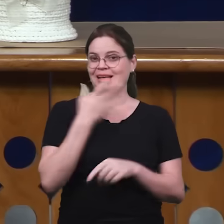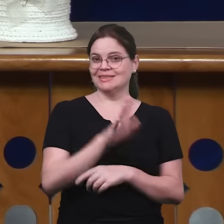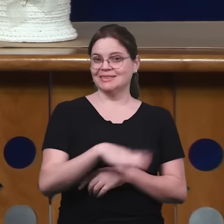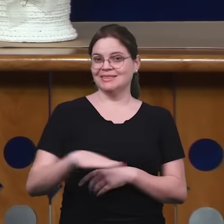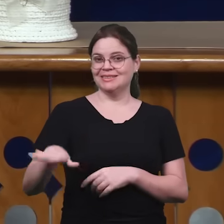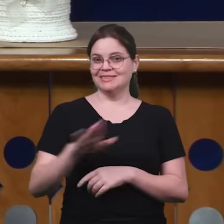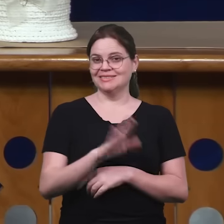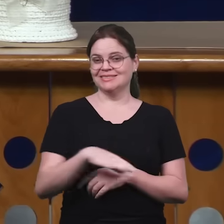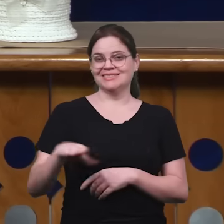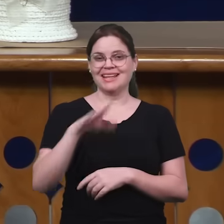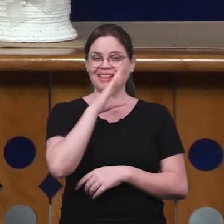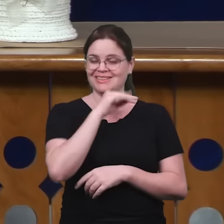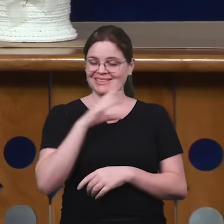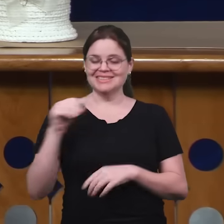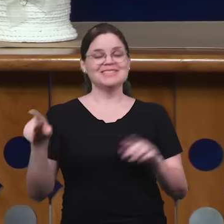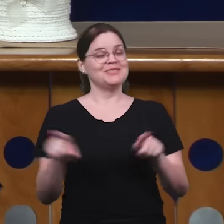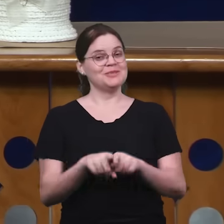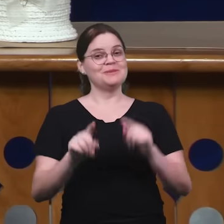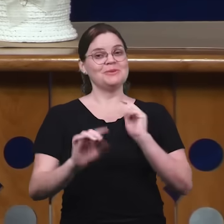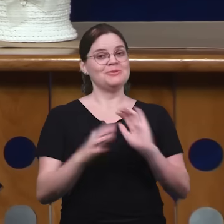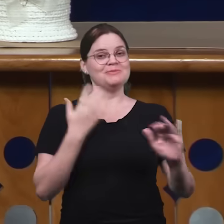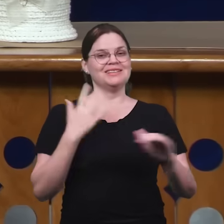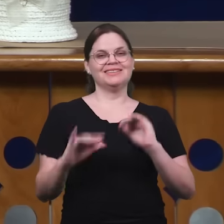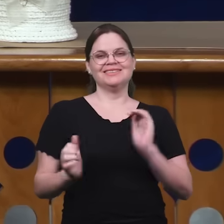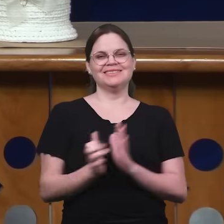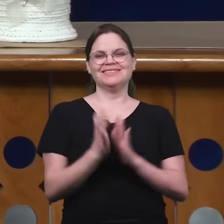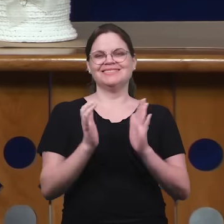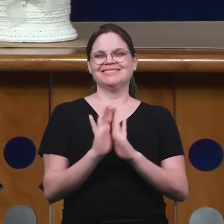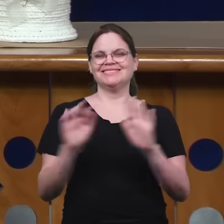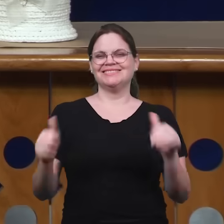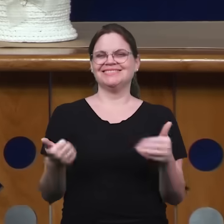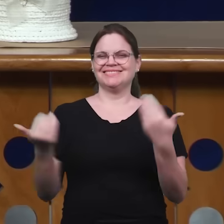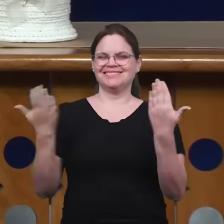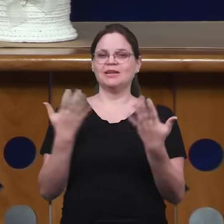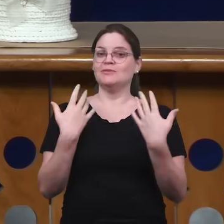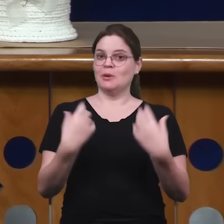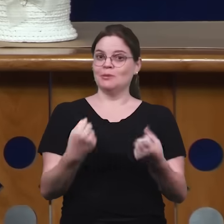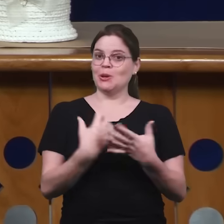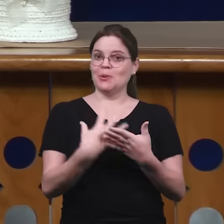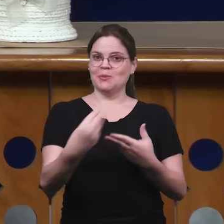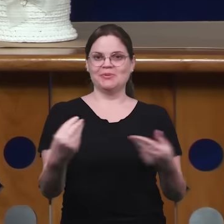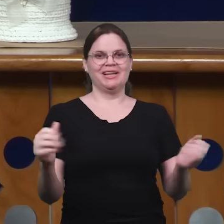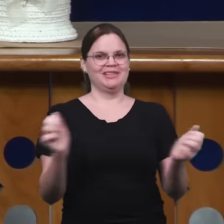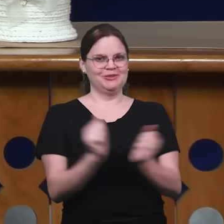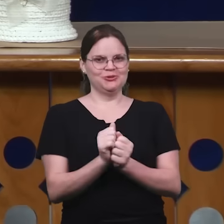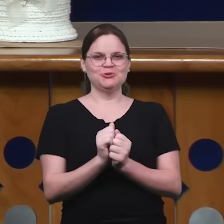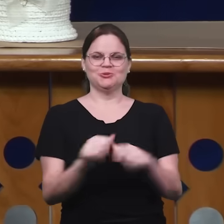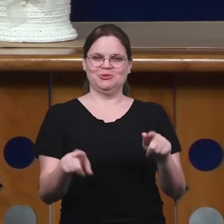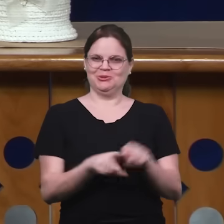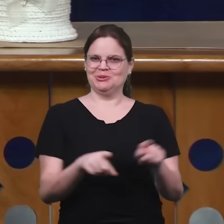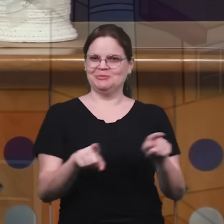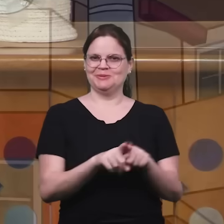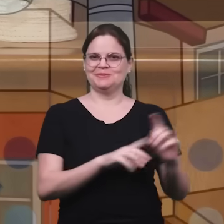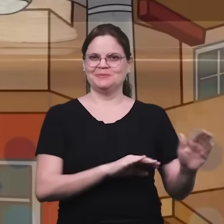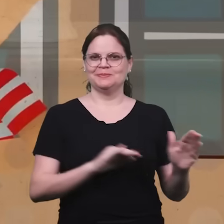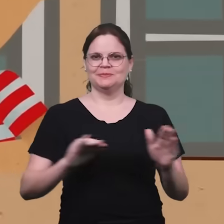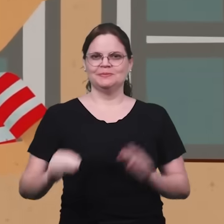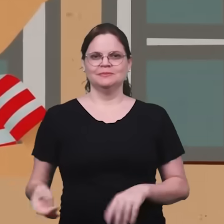crianças, intermediários, adolescentes vão glorificar o nome do Senhor. Vamos estar acompanhando em espírito de adoração ao nosso